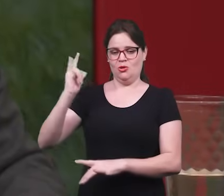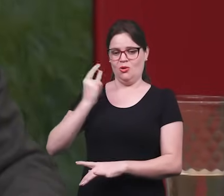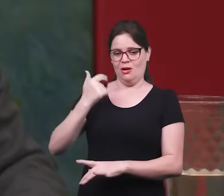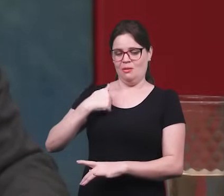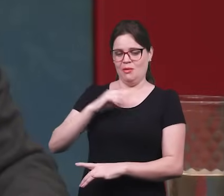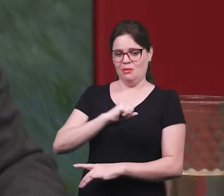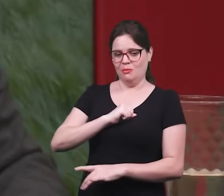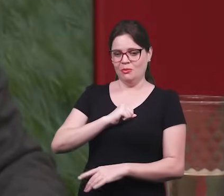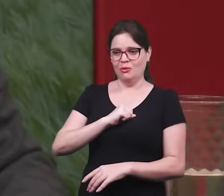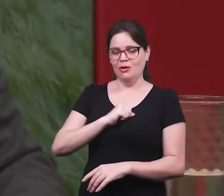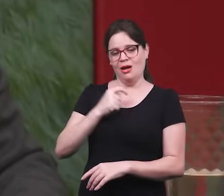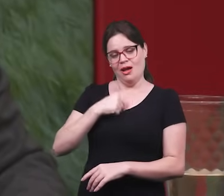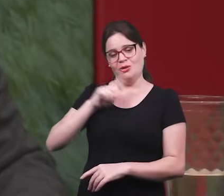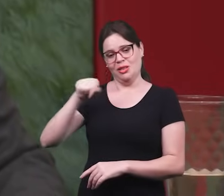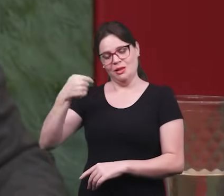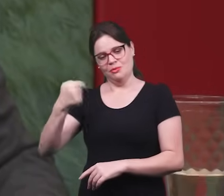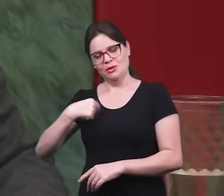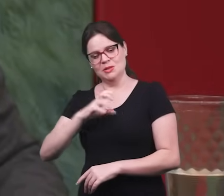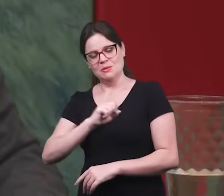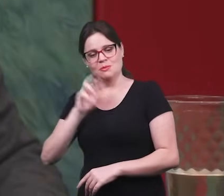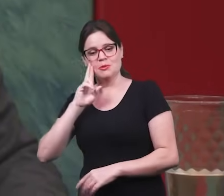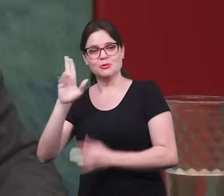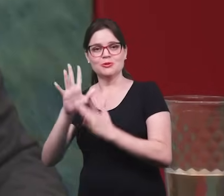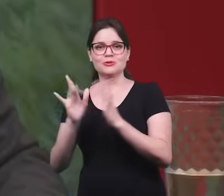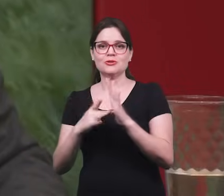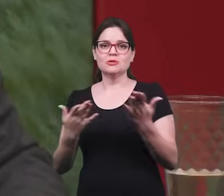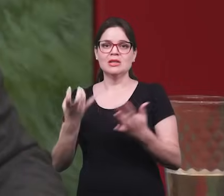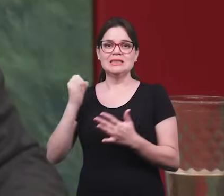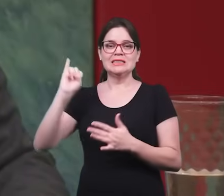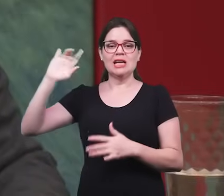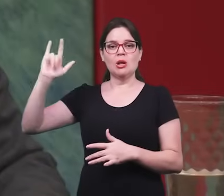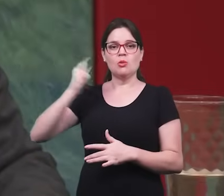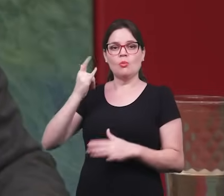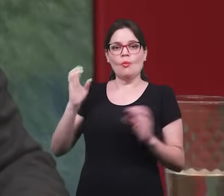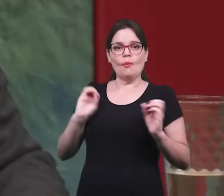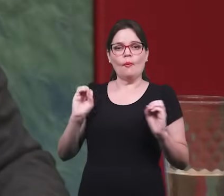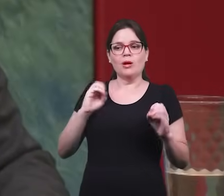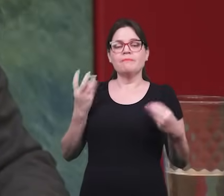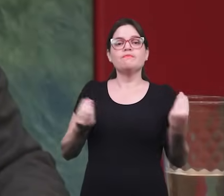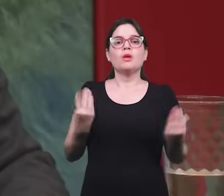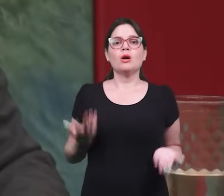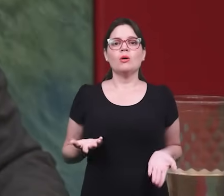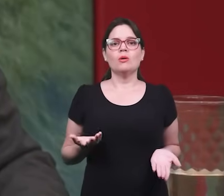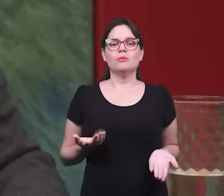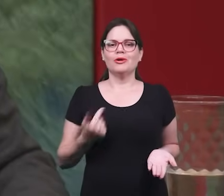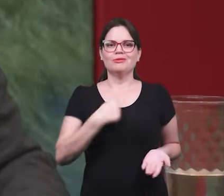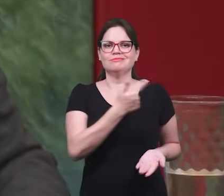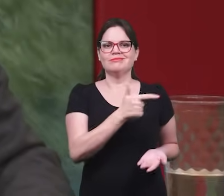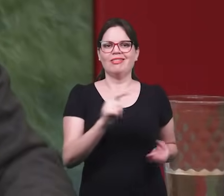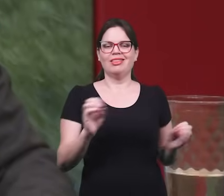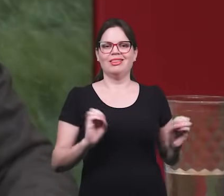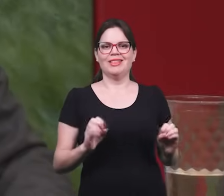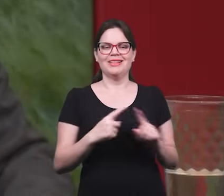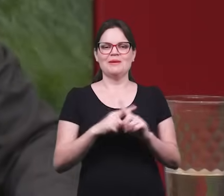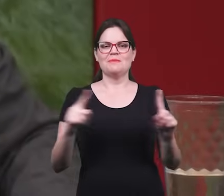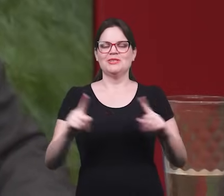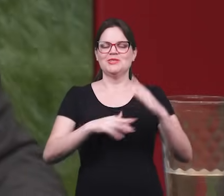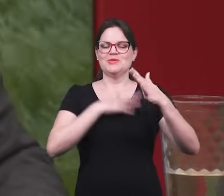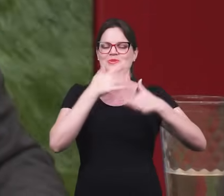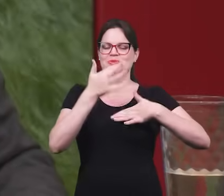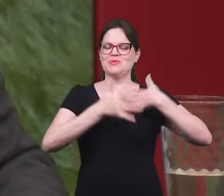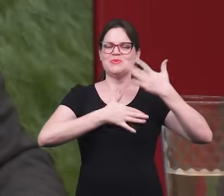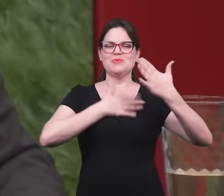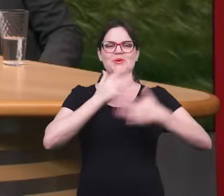sido revelado a nós nem o amor nós teríamos teremos nada seríamos carentes de amor mas nós somos fartos do amor de